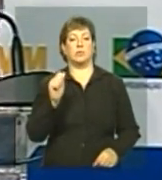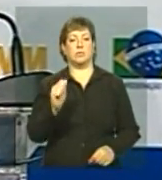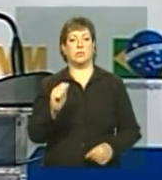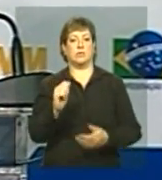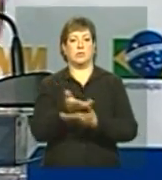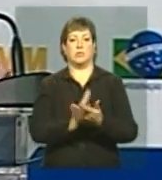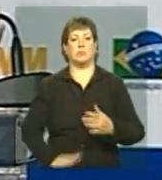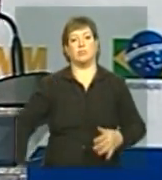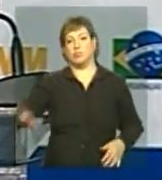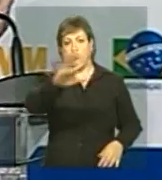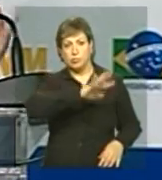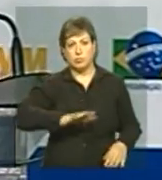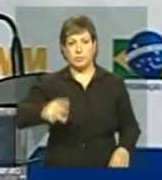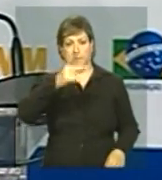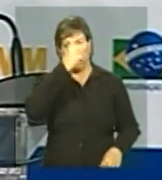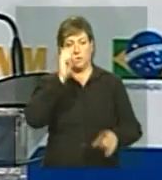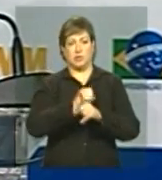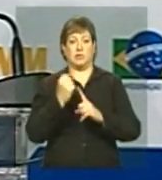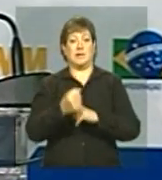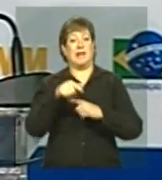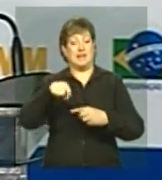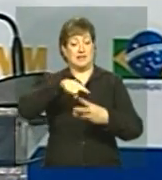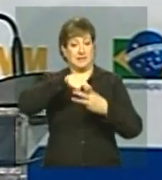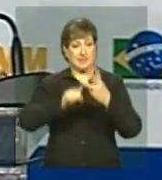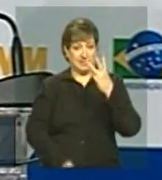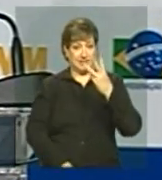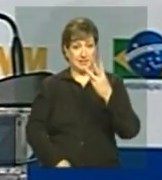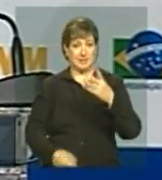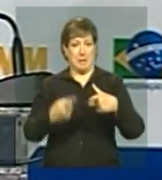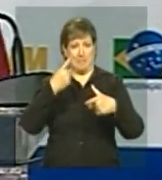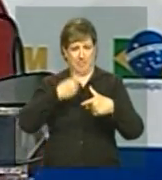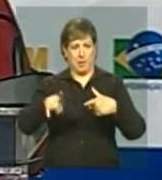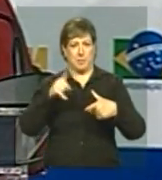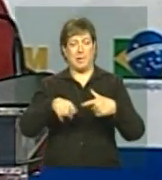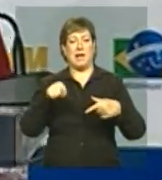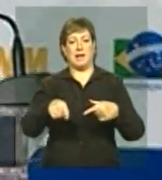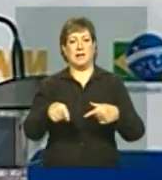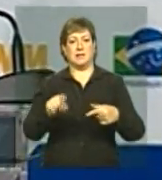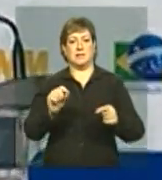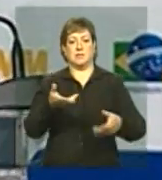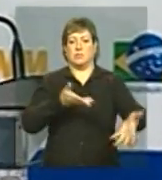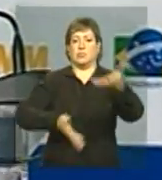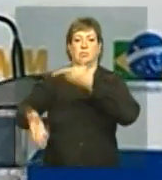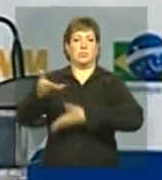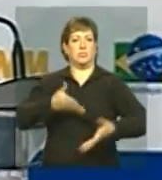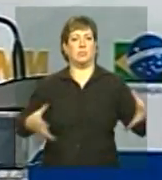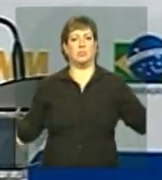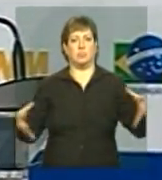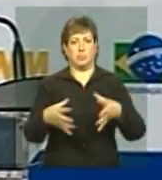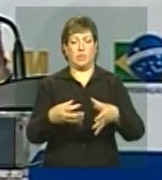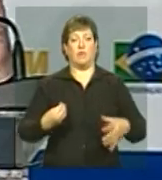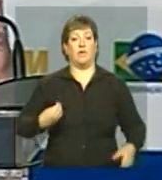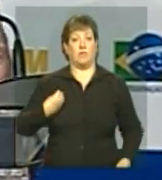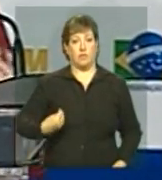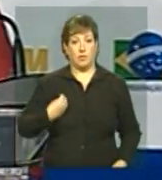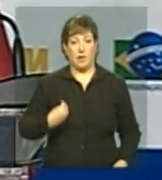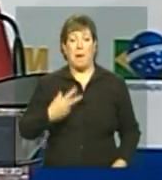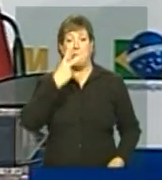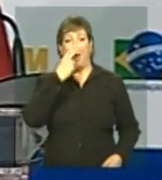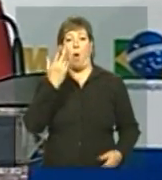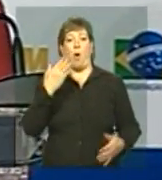Esses 3 entraves, eles se articulam, eles funcionam como uma